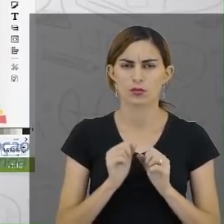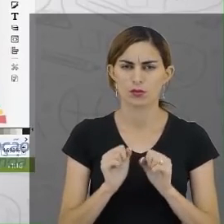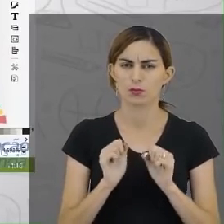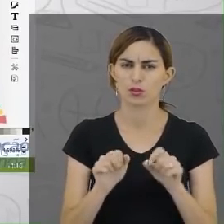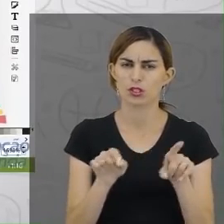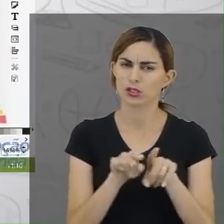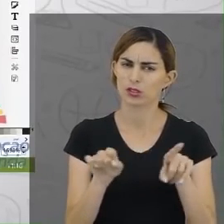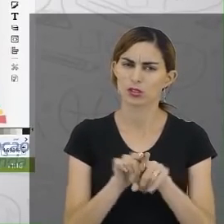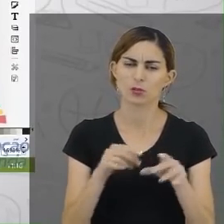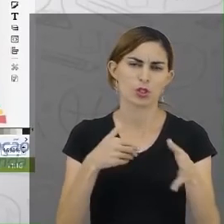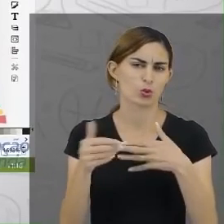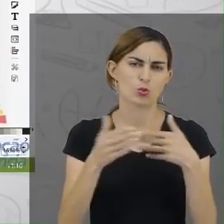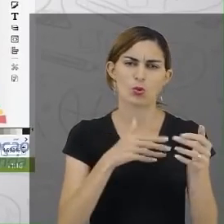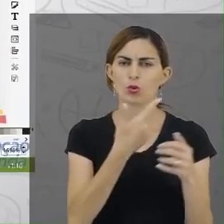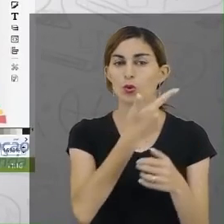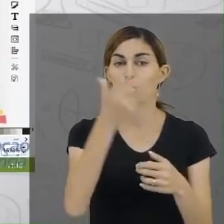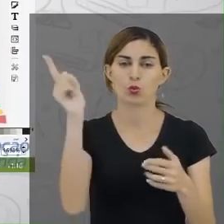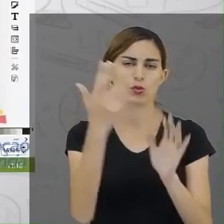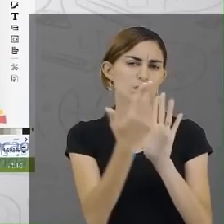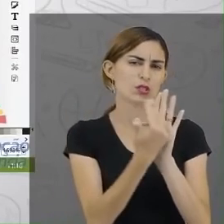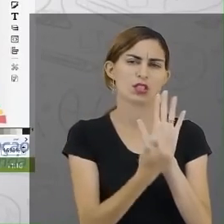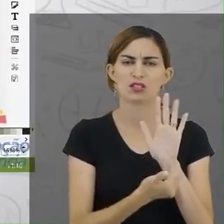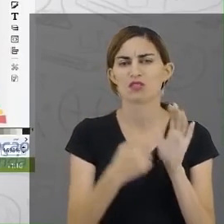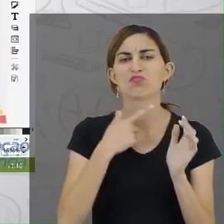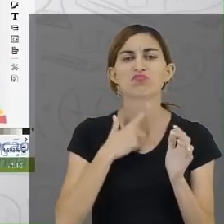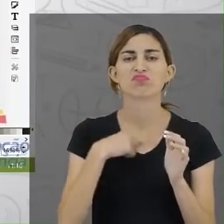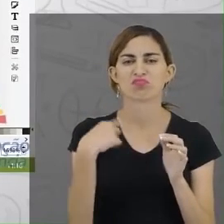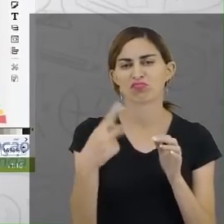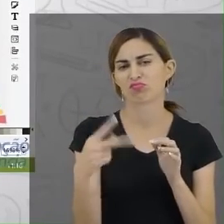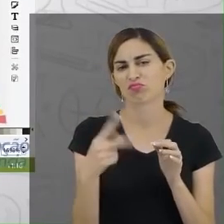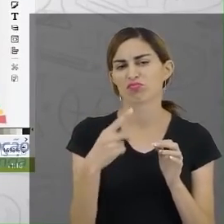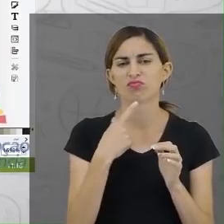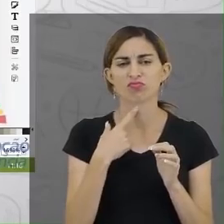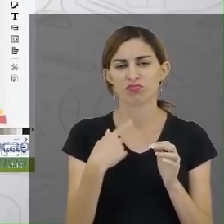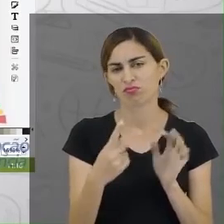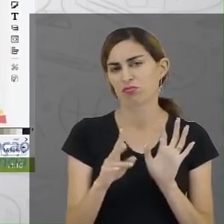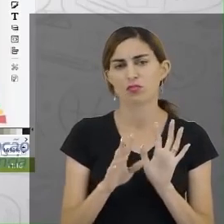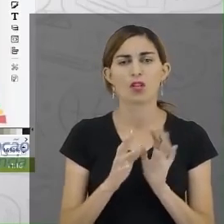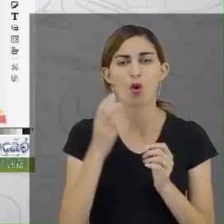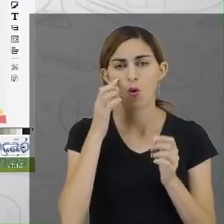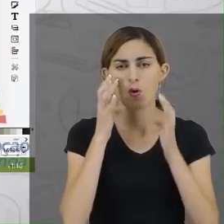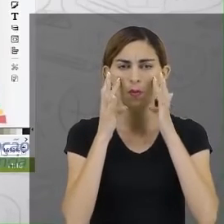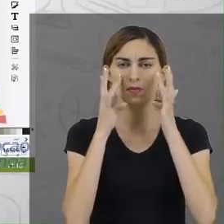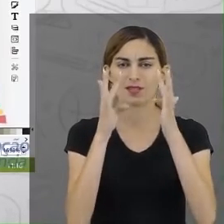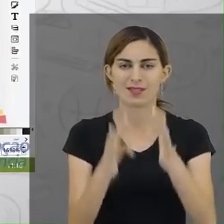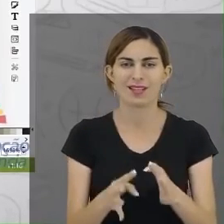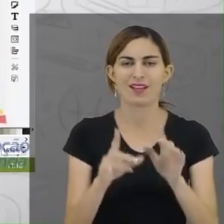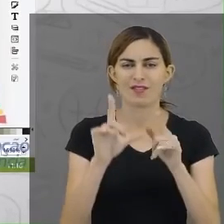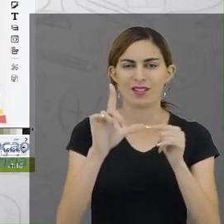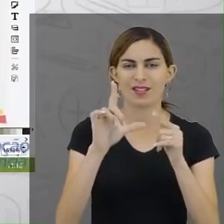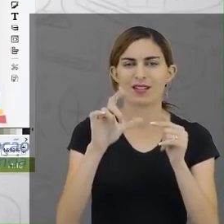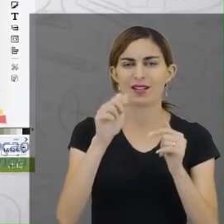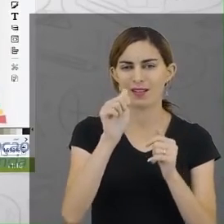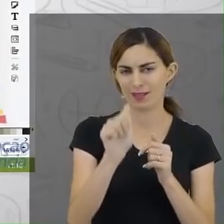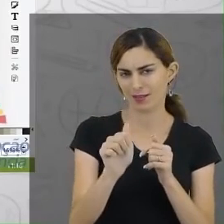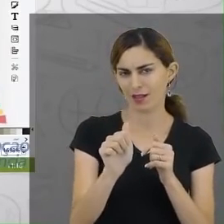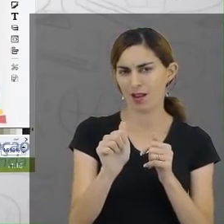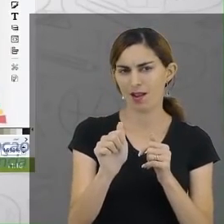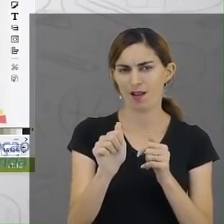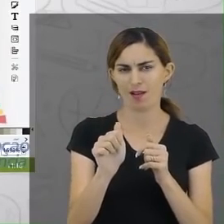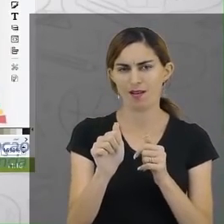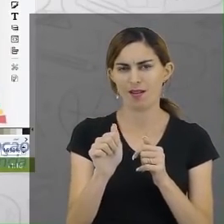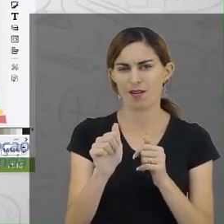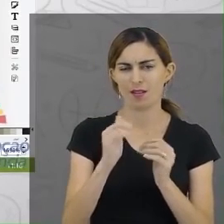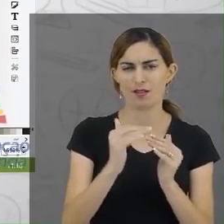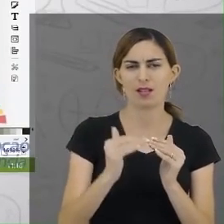Vocês podem também colocar qualquer outro desenho que desejem. Observem que a nossa letra A,